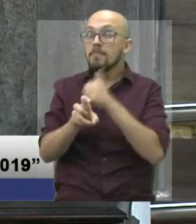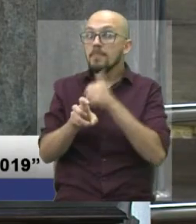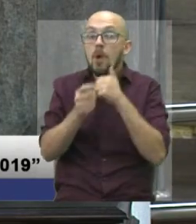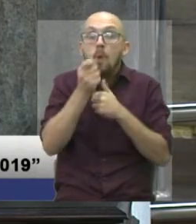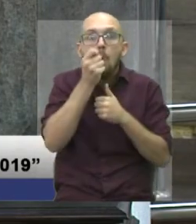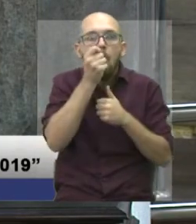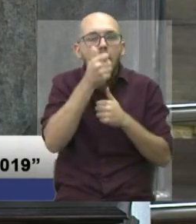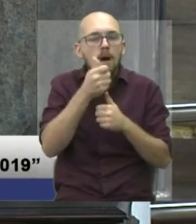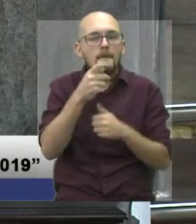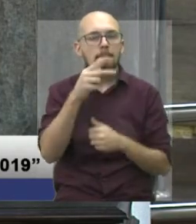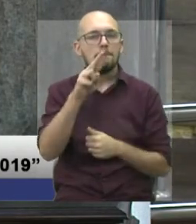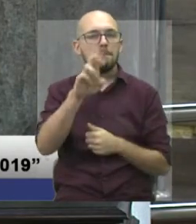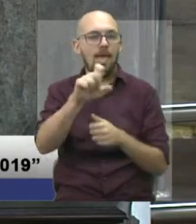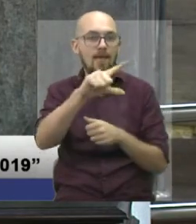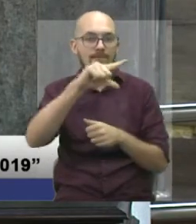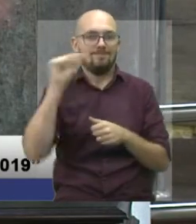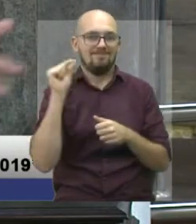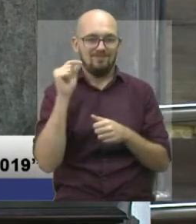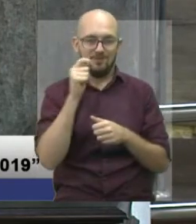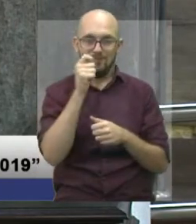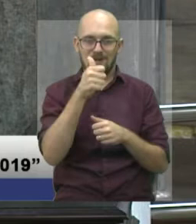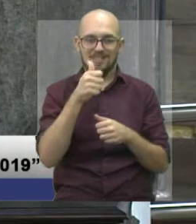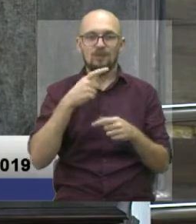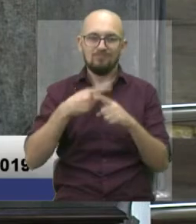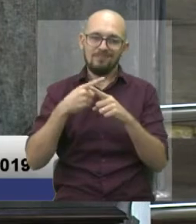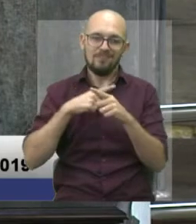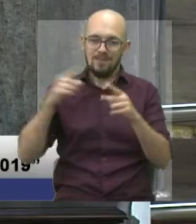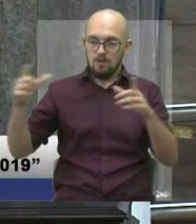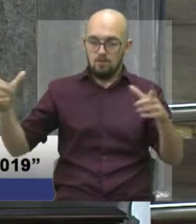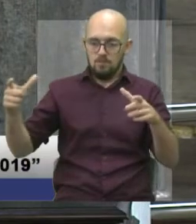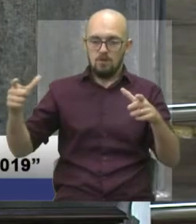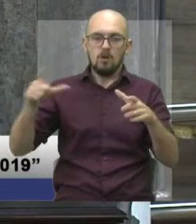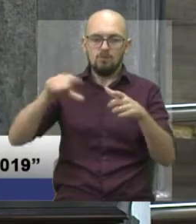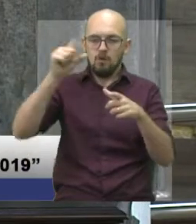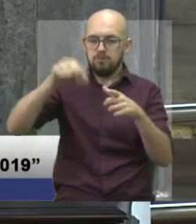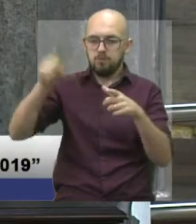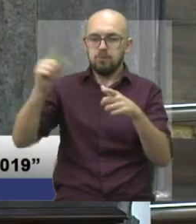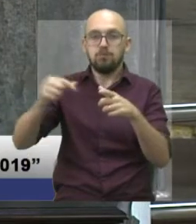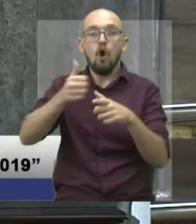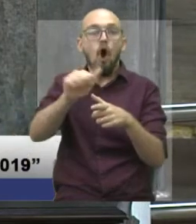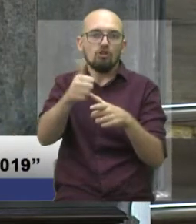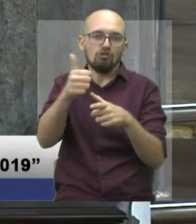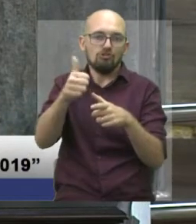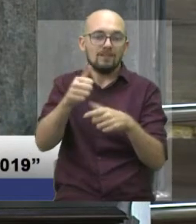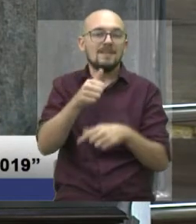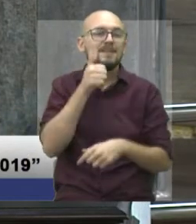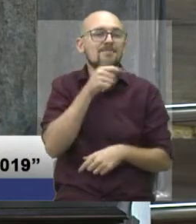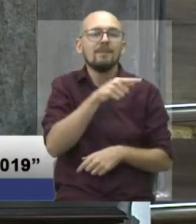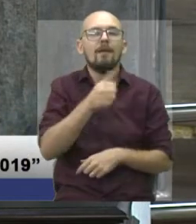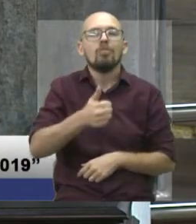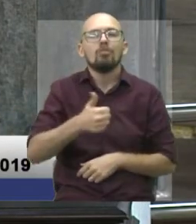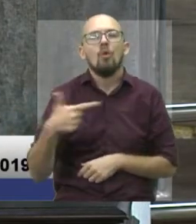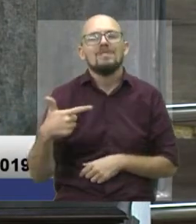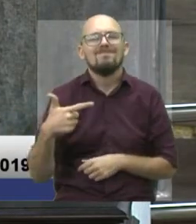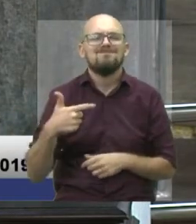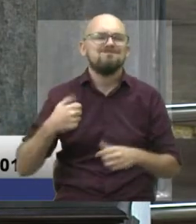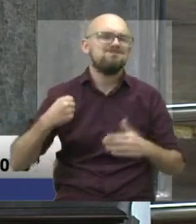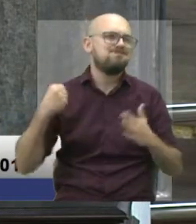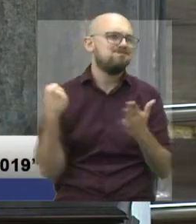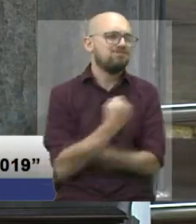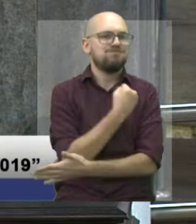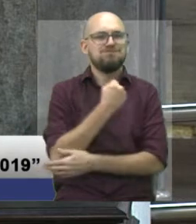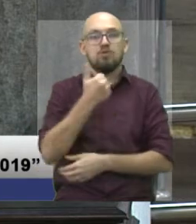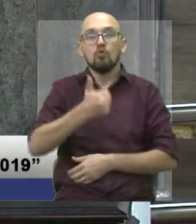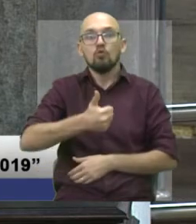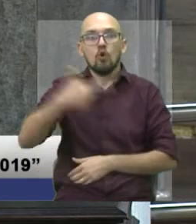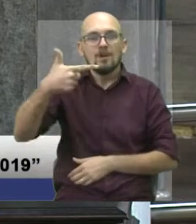pré-selecionada, e dos pré-selecionados, os 11 primeiros vão para Brasília, e ela ficou em 12º. Aí você já viu, aí